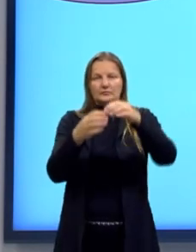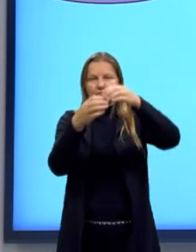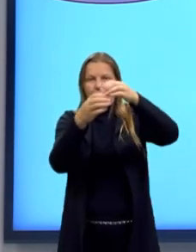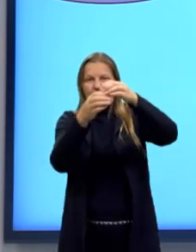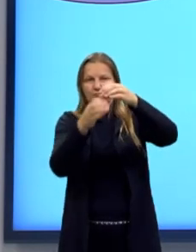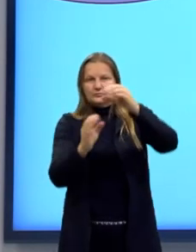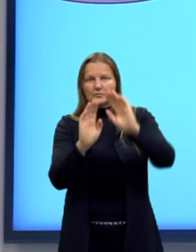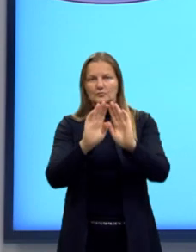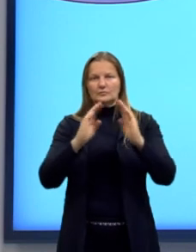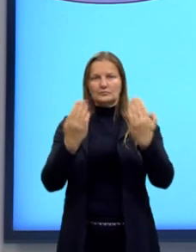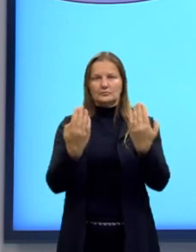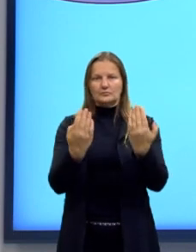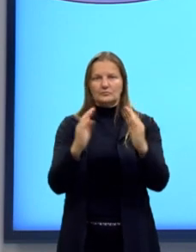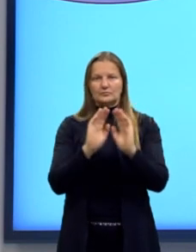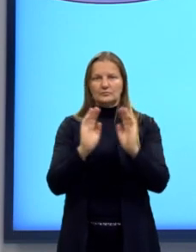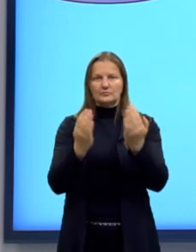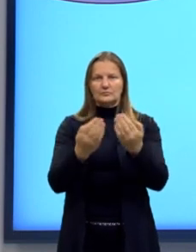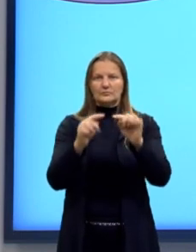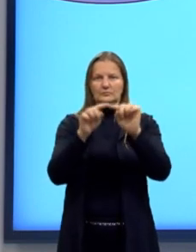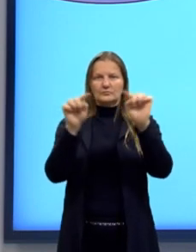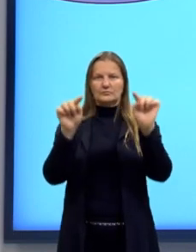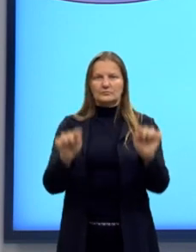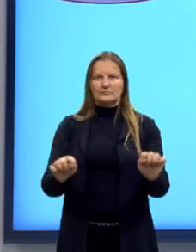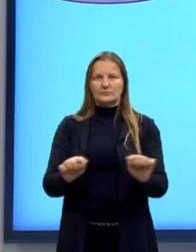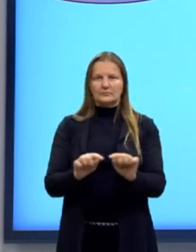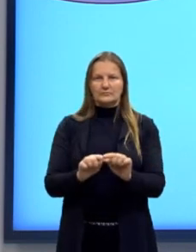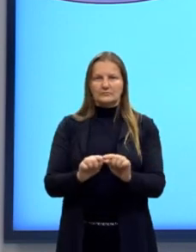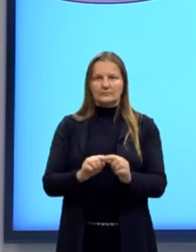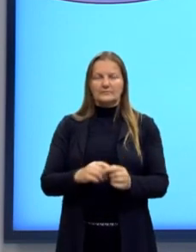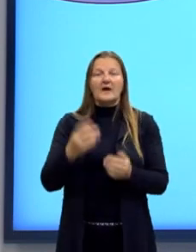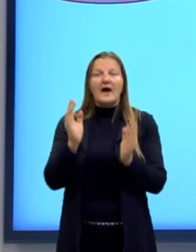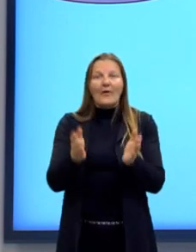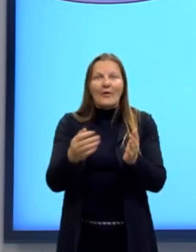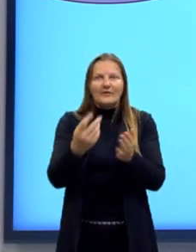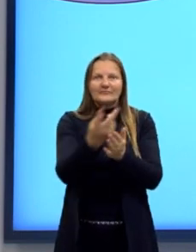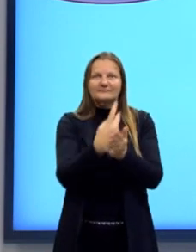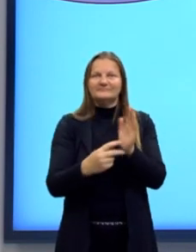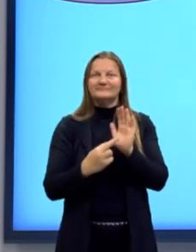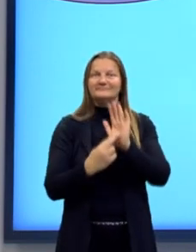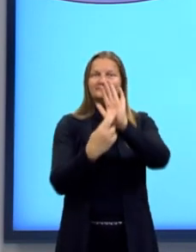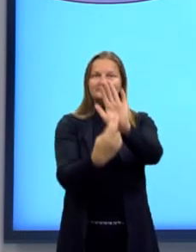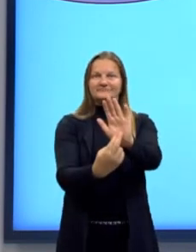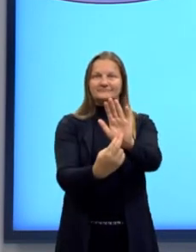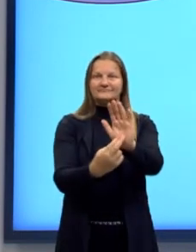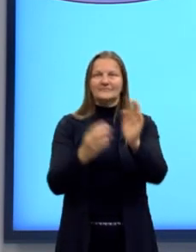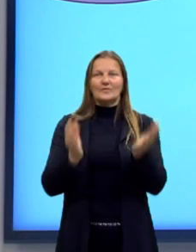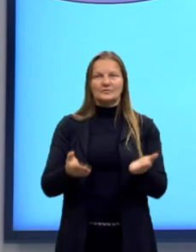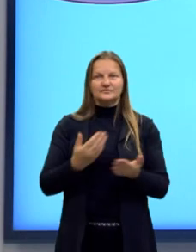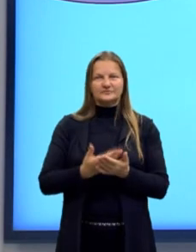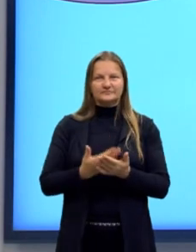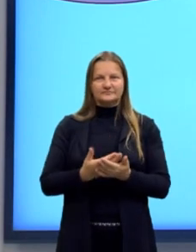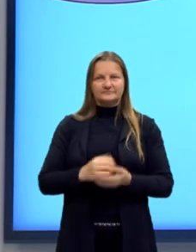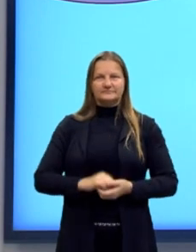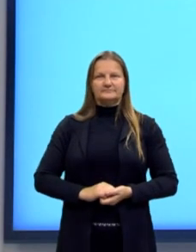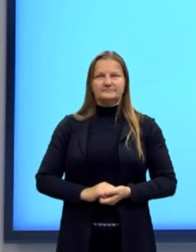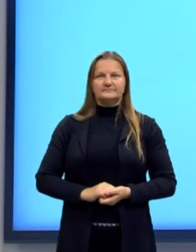que é sua área lateral Então nós vamos ver essa representação da planificação ainda na aula de